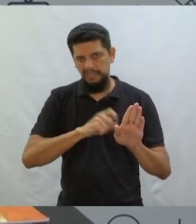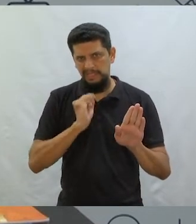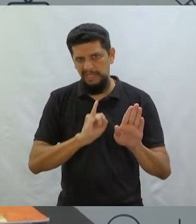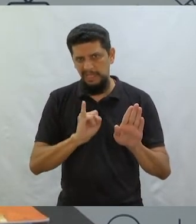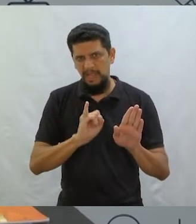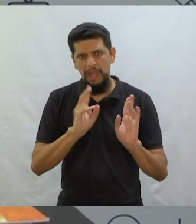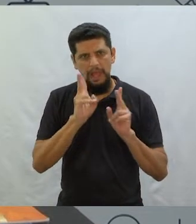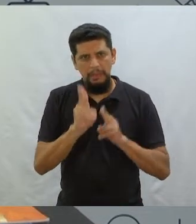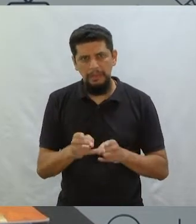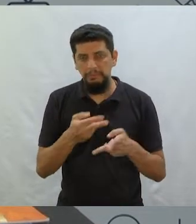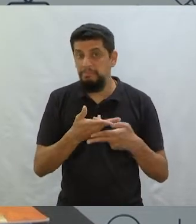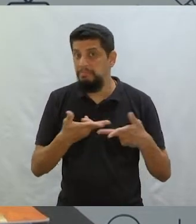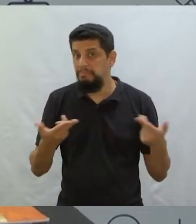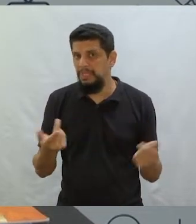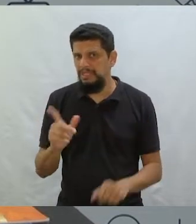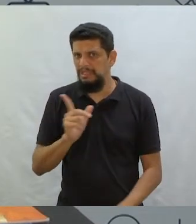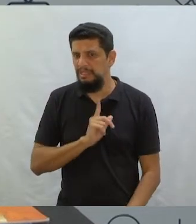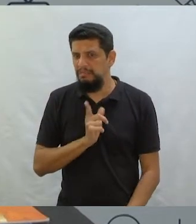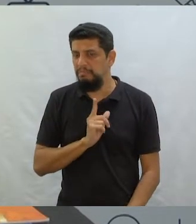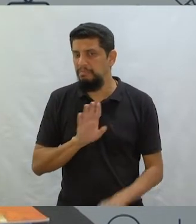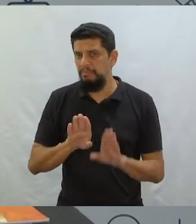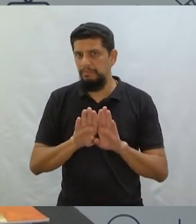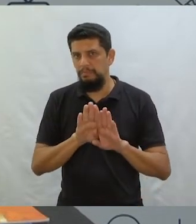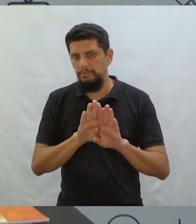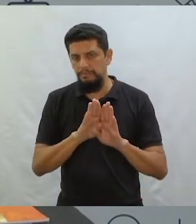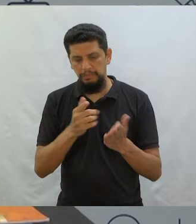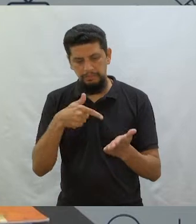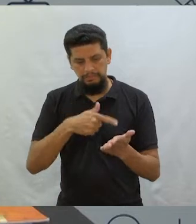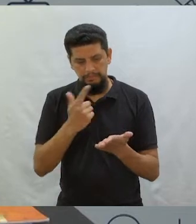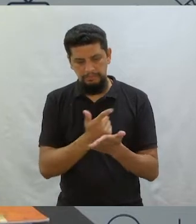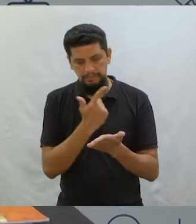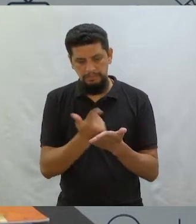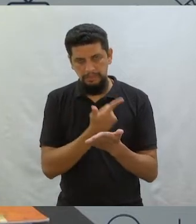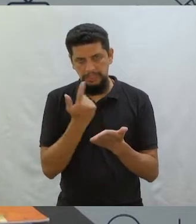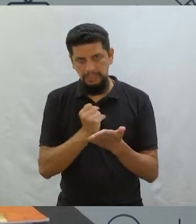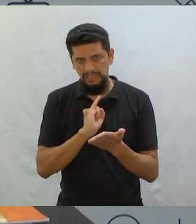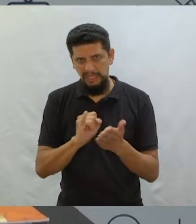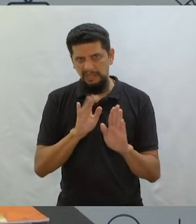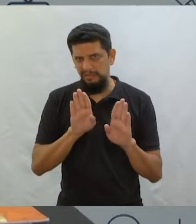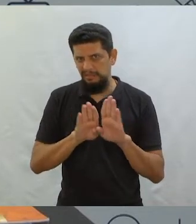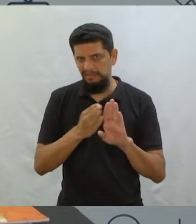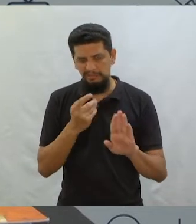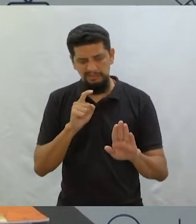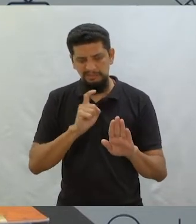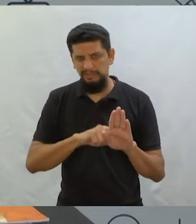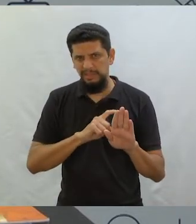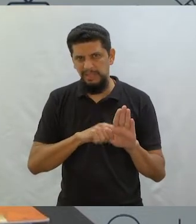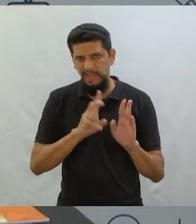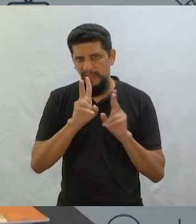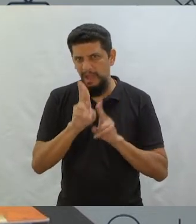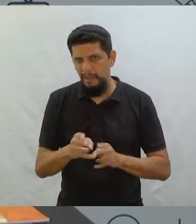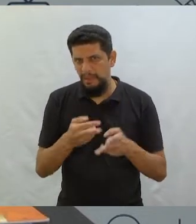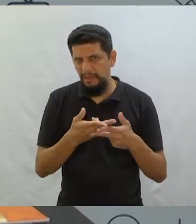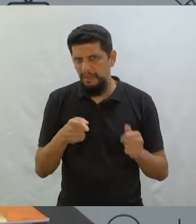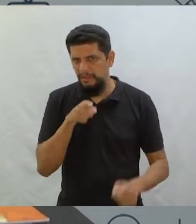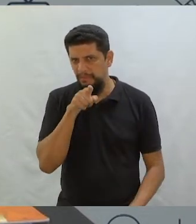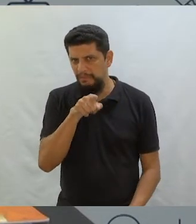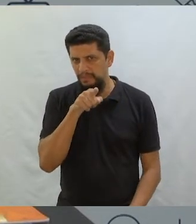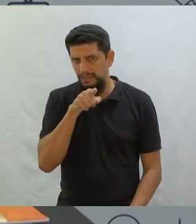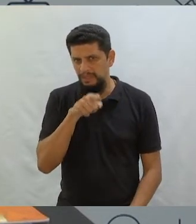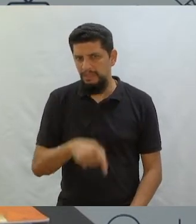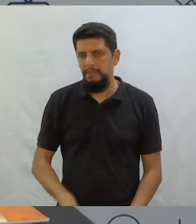que vai ser a mesma coisa que tem aqui atrás nesse livro Será que atrás dessa porta é a mesma coisa que